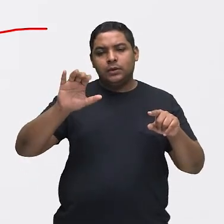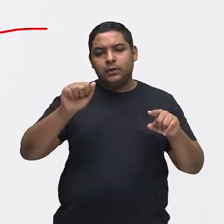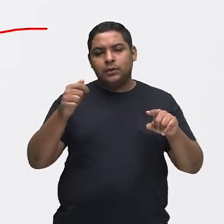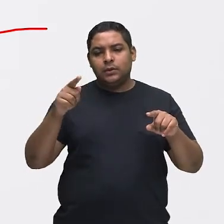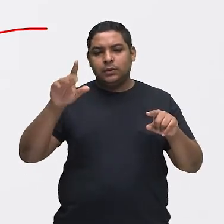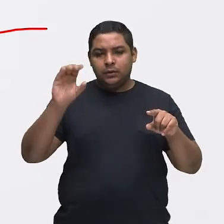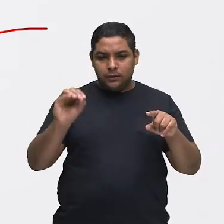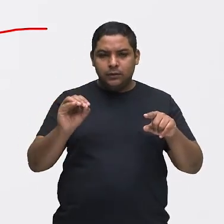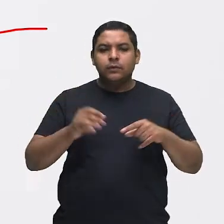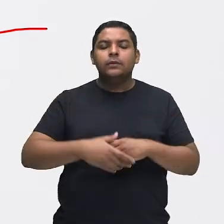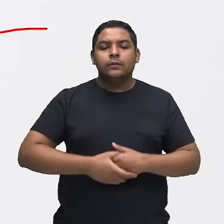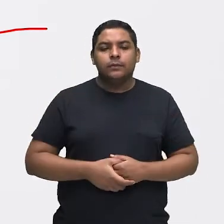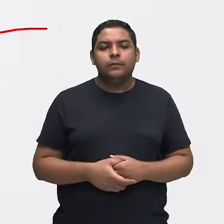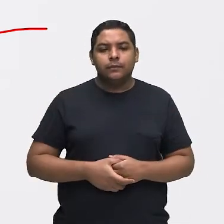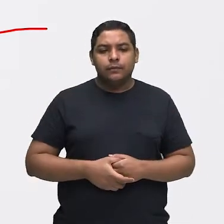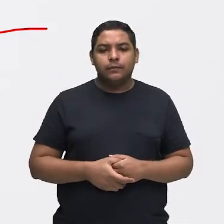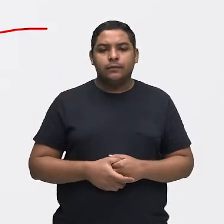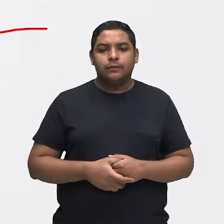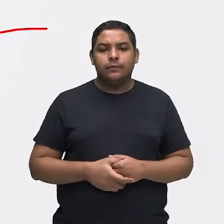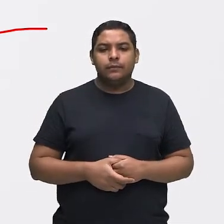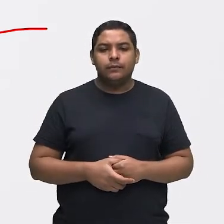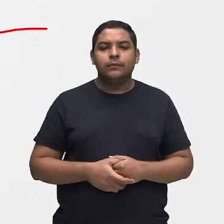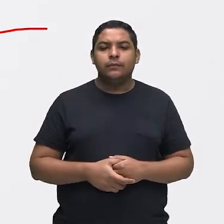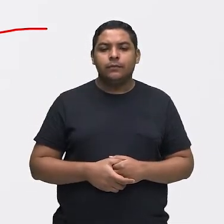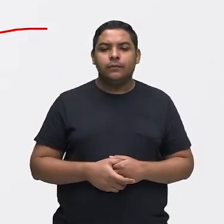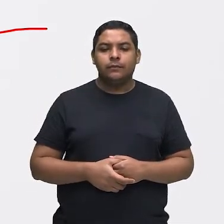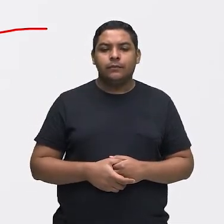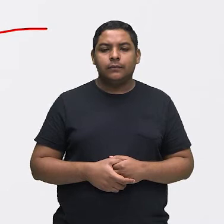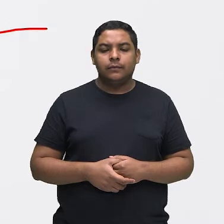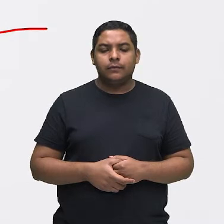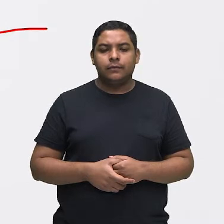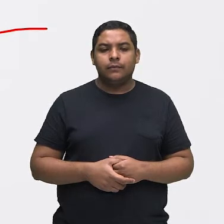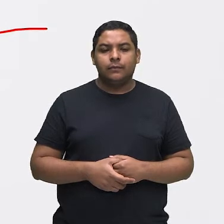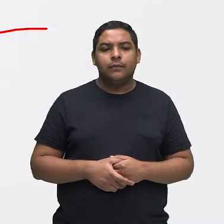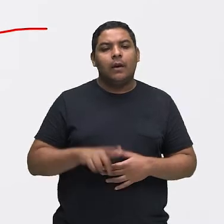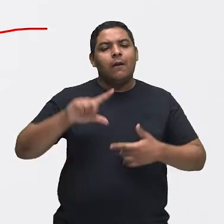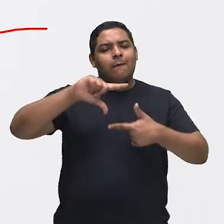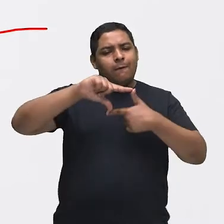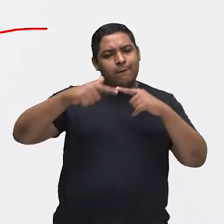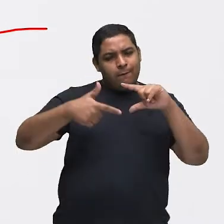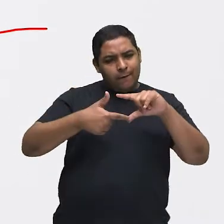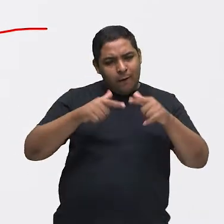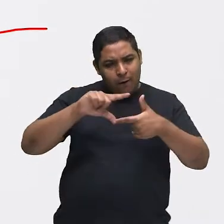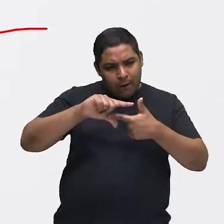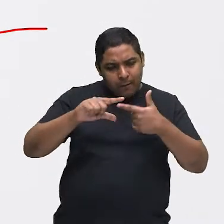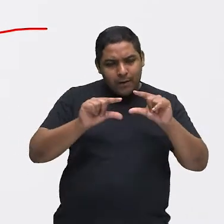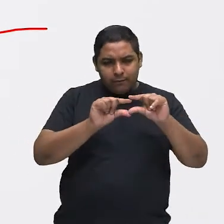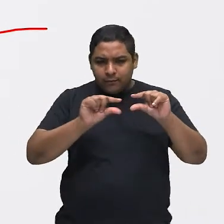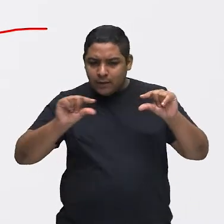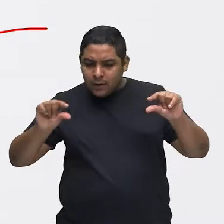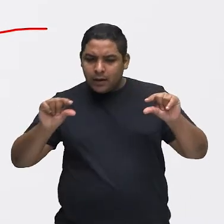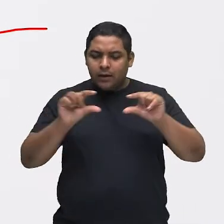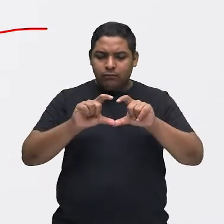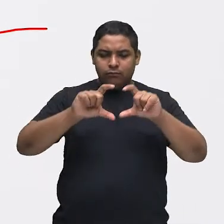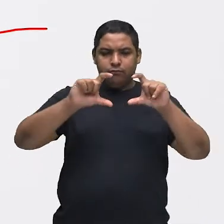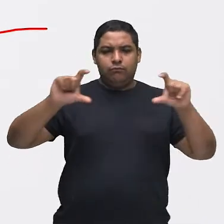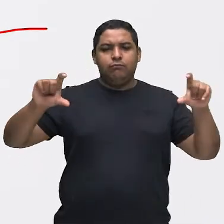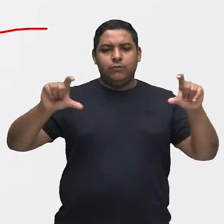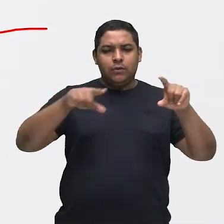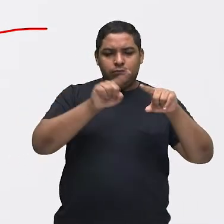mista, também uma característica da linha quanto à forma, que ela pode ser reta, ela pode ser